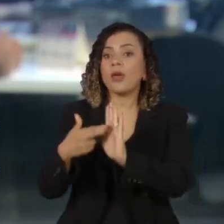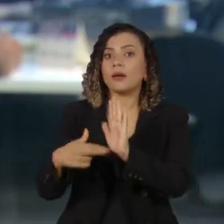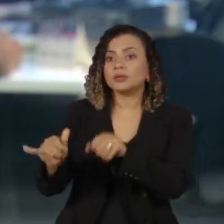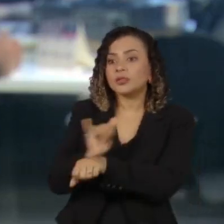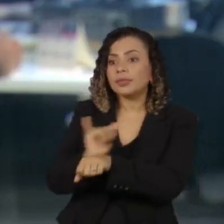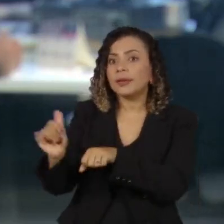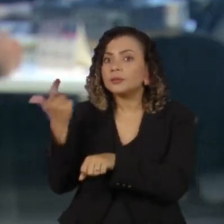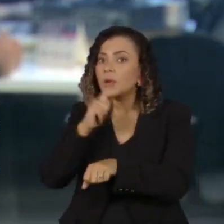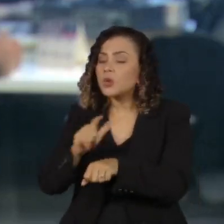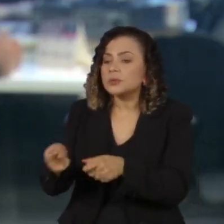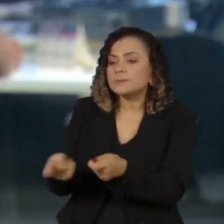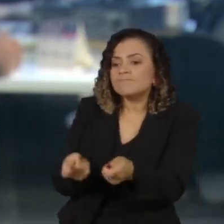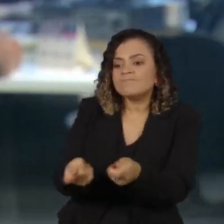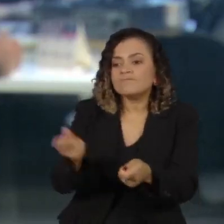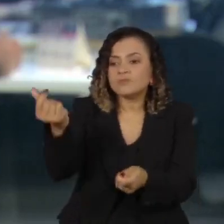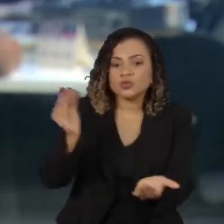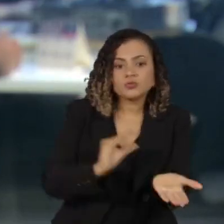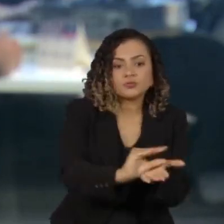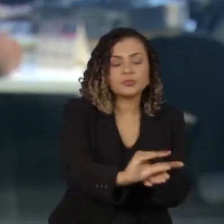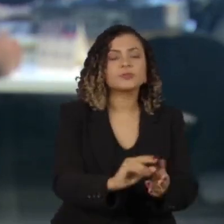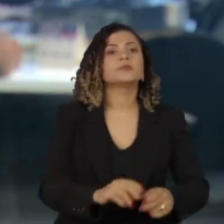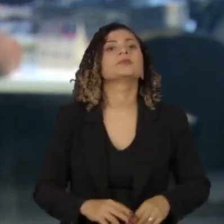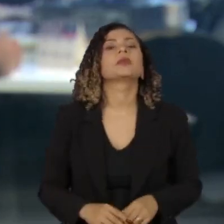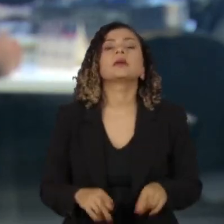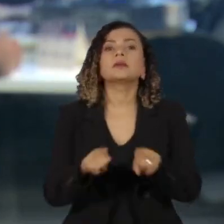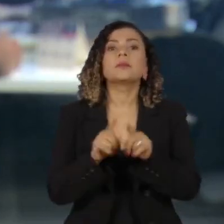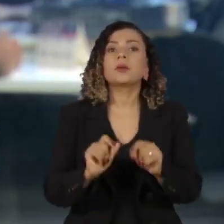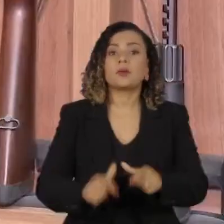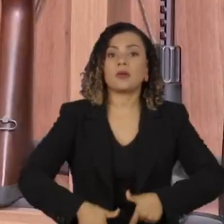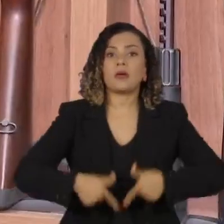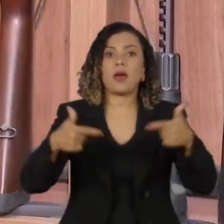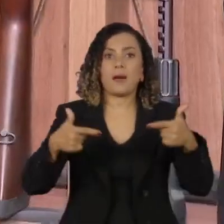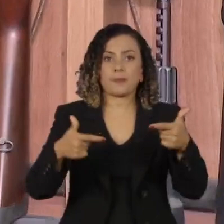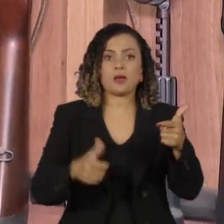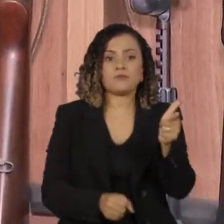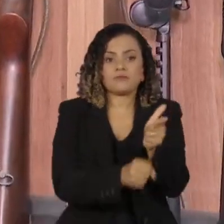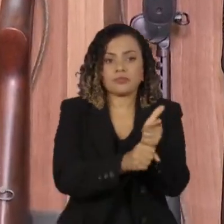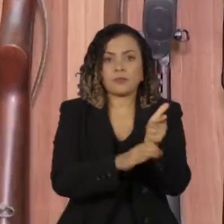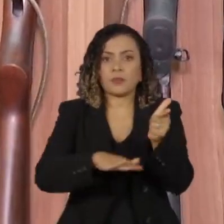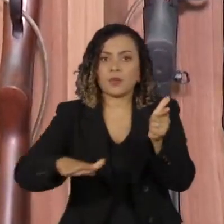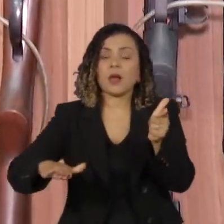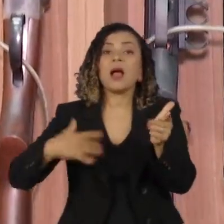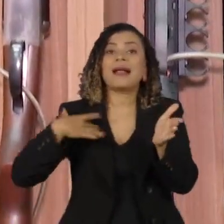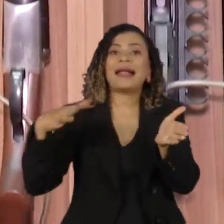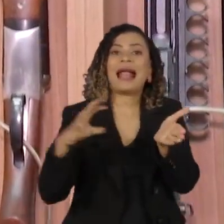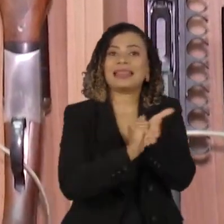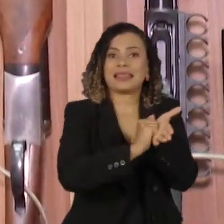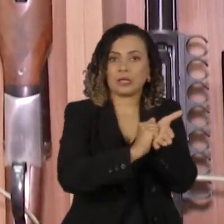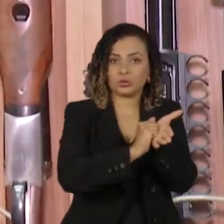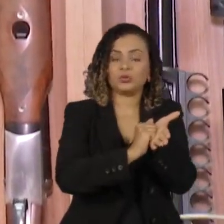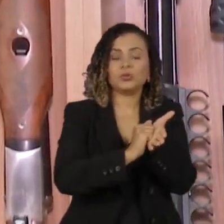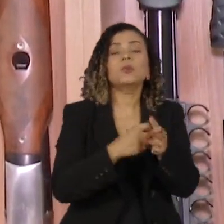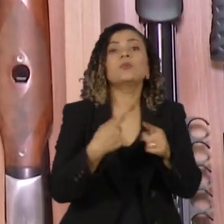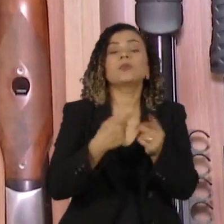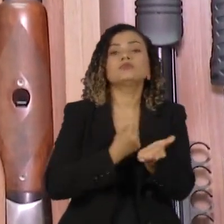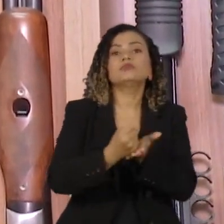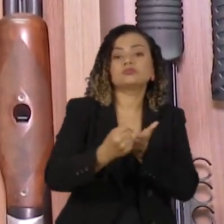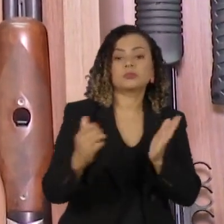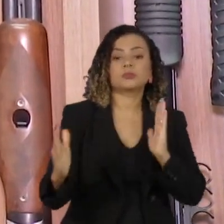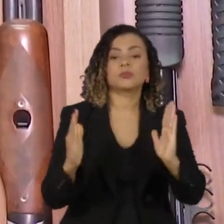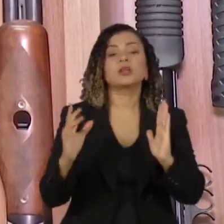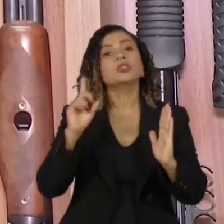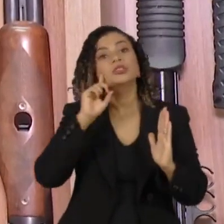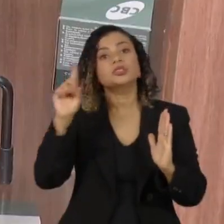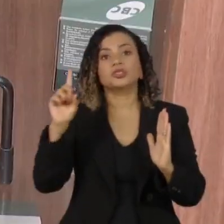o governo federal adia o prazo para recadastramento de armas de fogo o prazo venceria No próximo dia